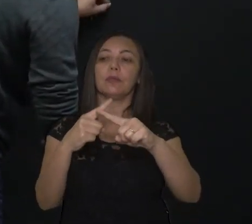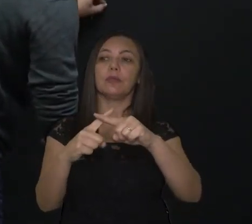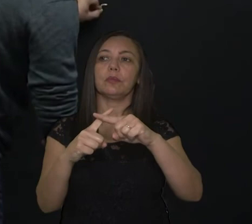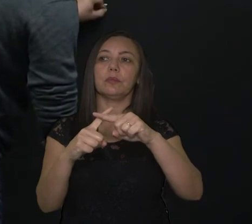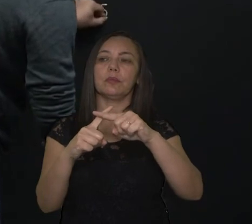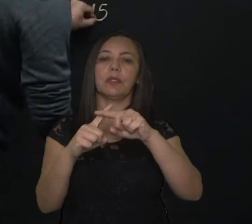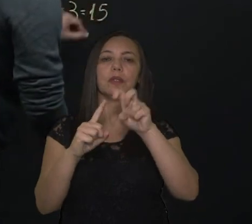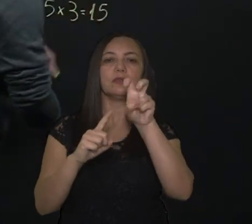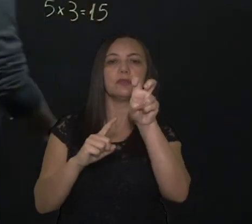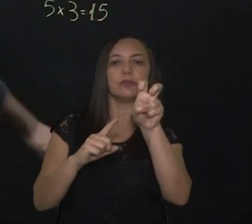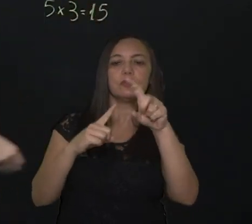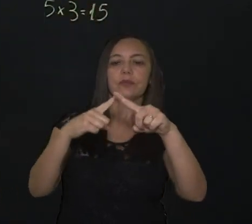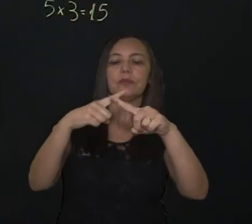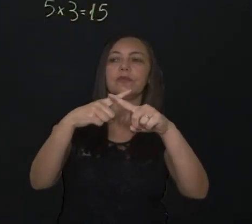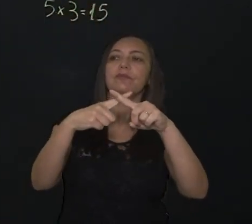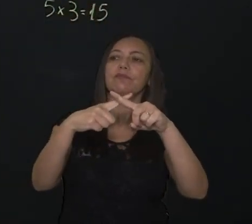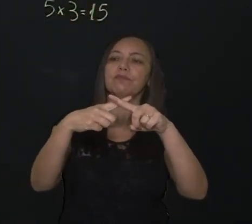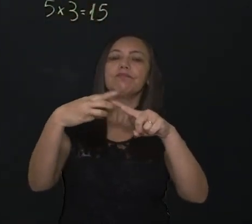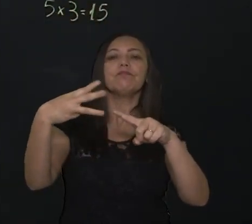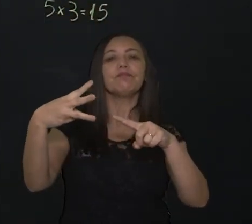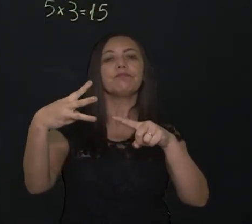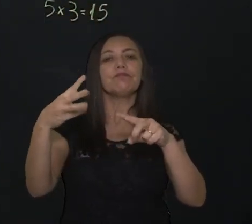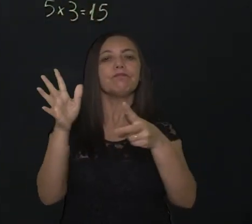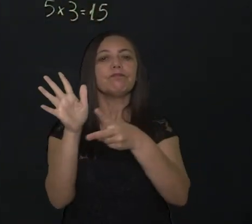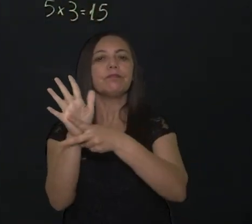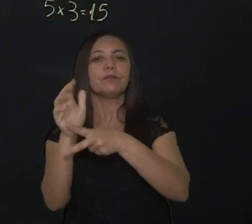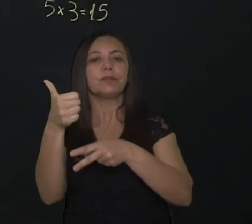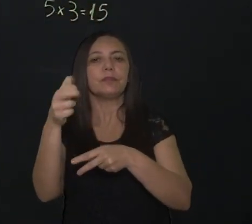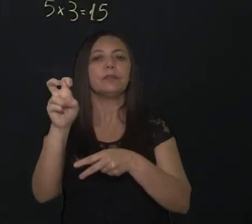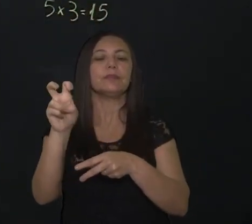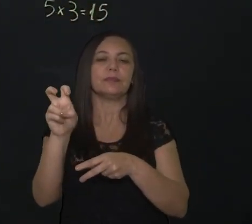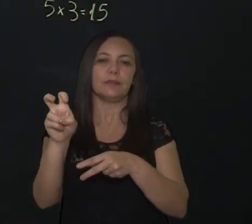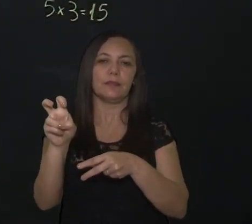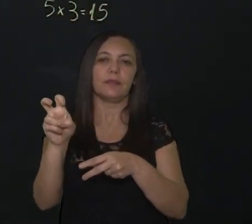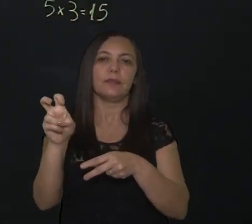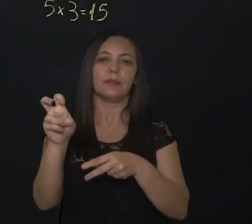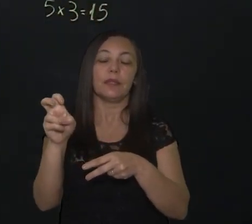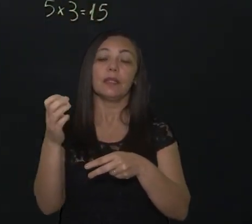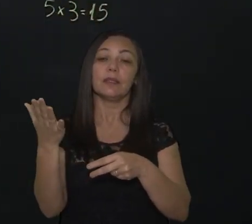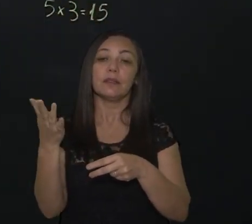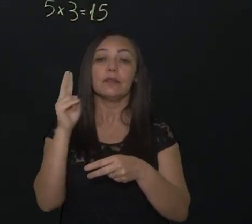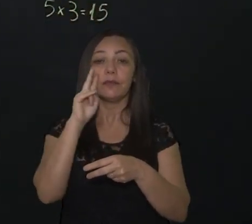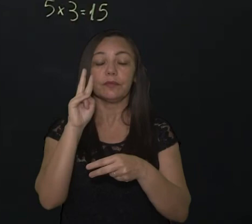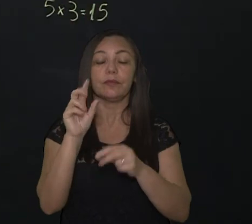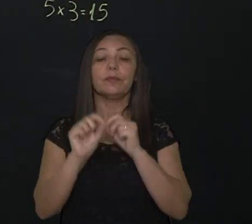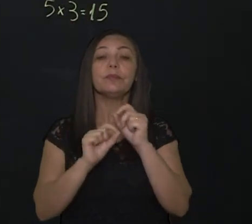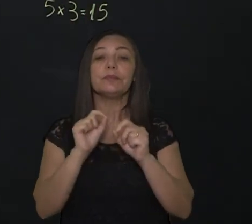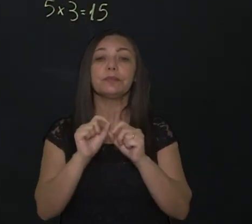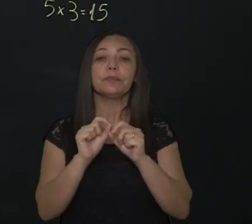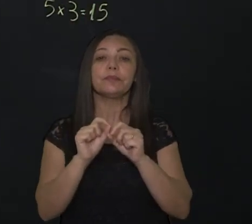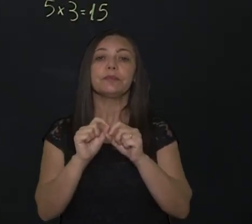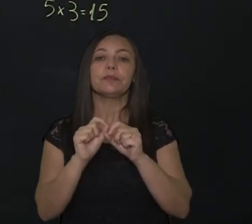a multiplicação entre eles. 5 vezes 3 é igual a 15. E aí vamos lá.